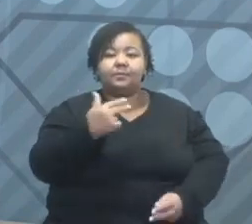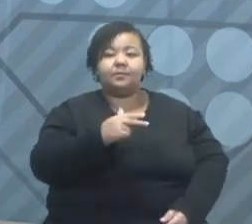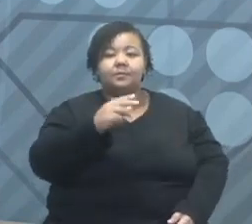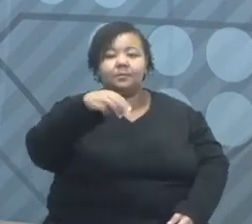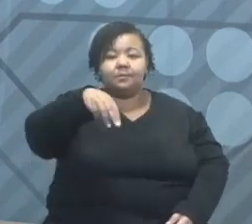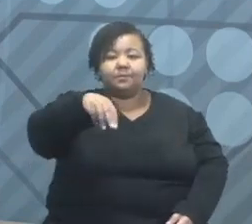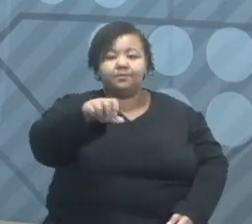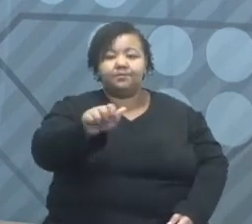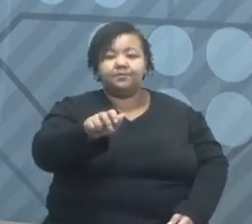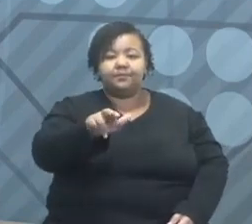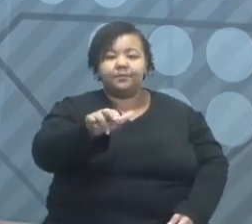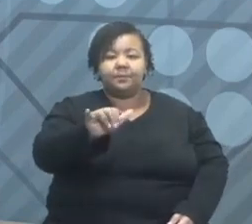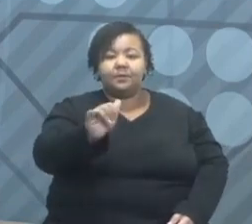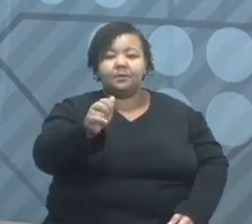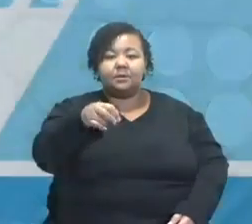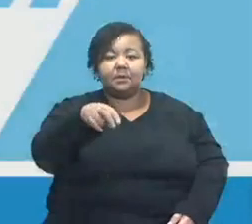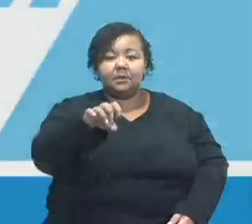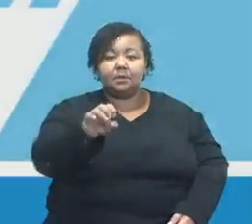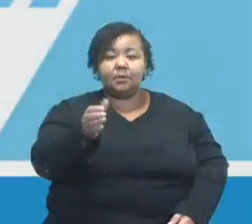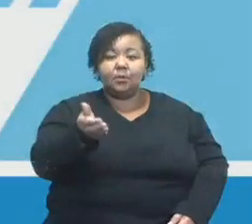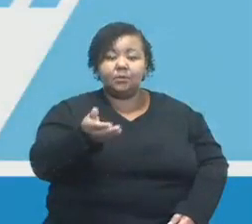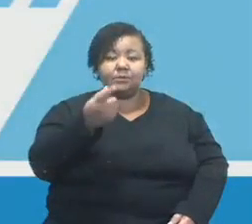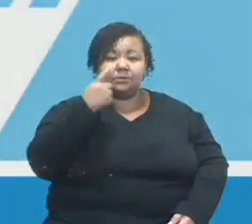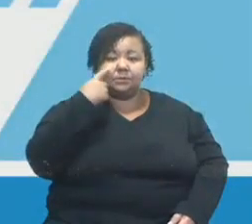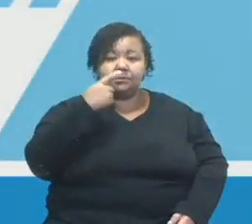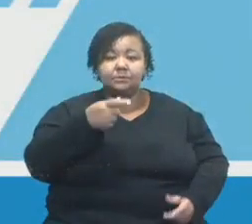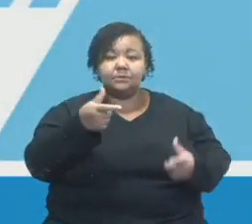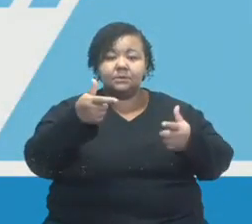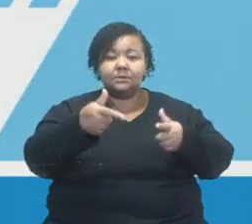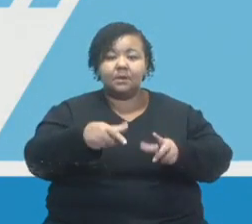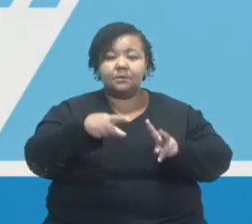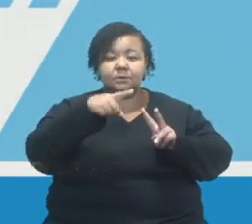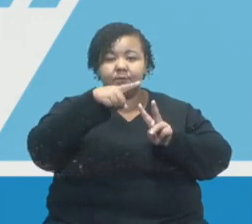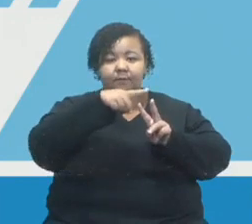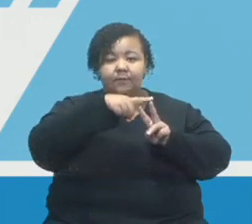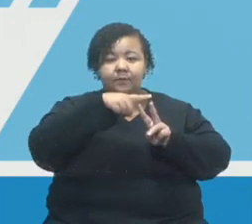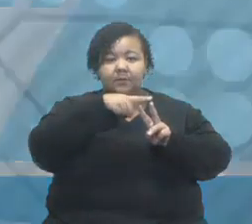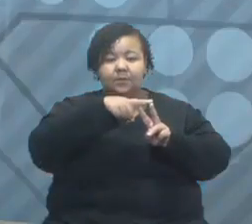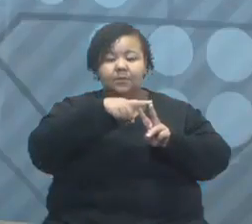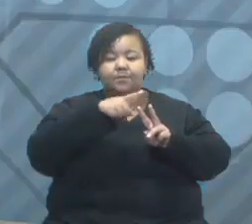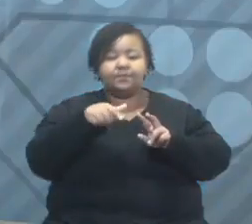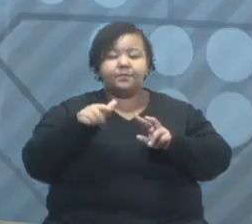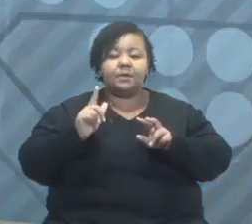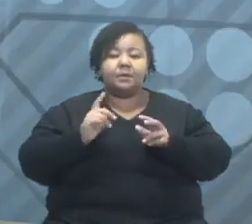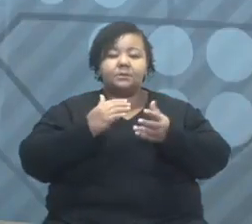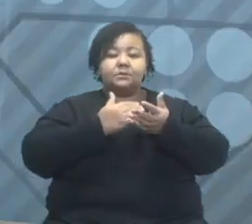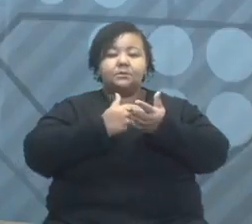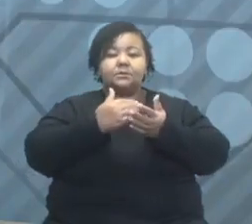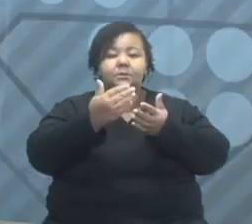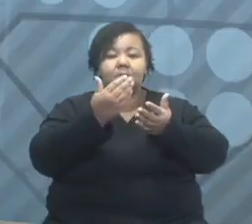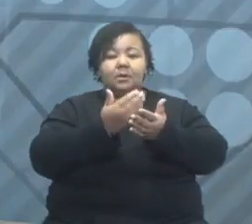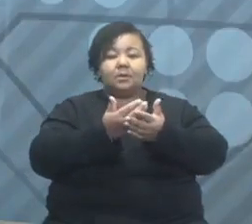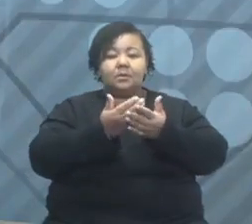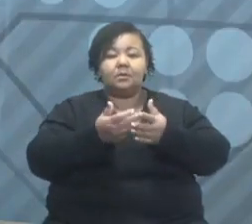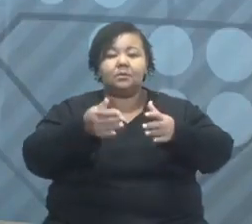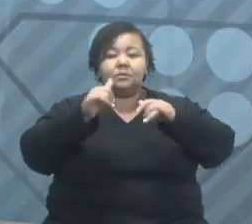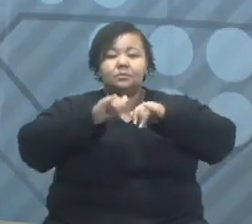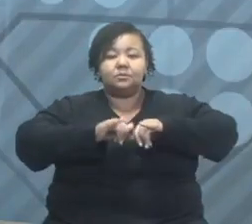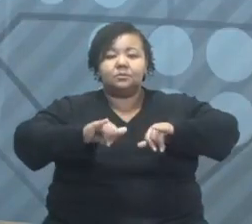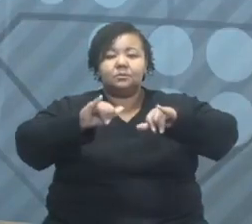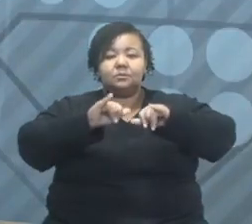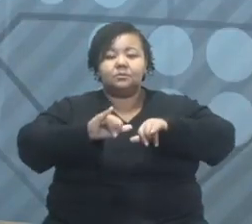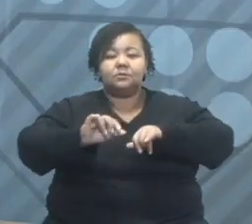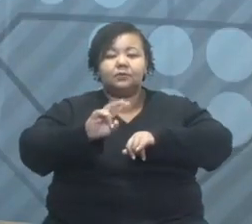hoje veremos sobre espaços vetoriais. Mas antes de começar a nossa aula, quero avisar você que usaremos